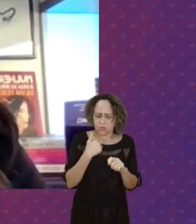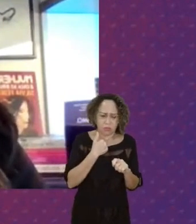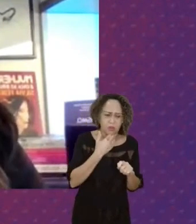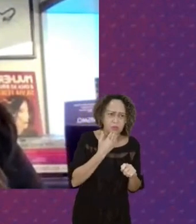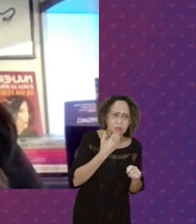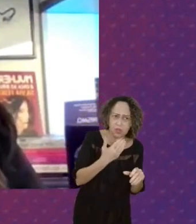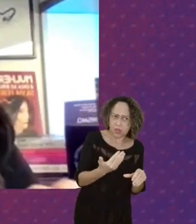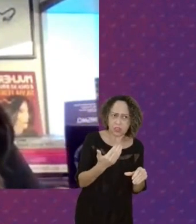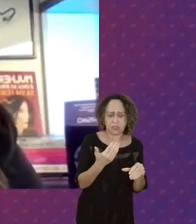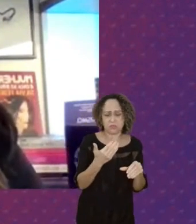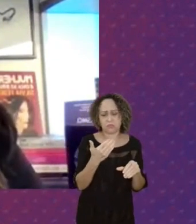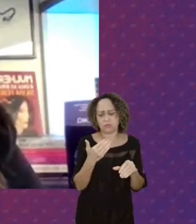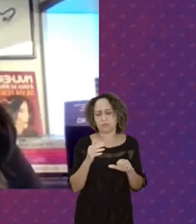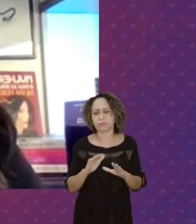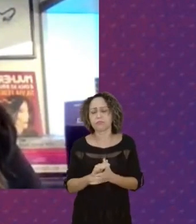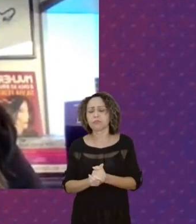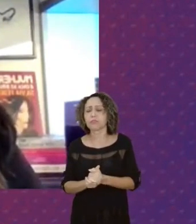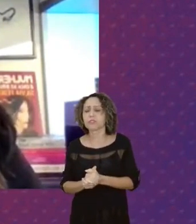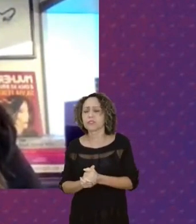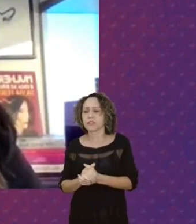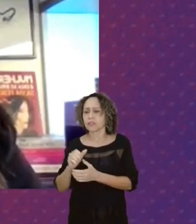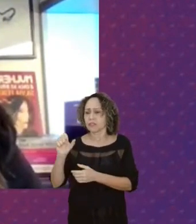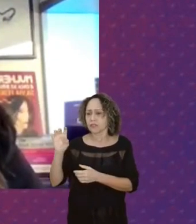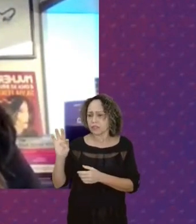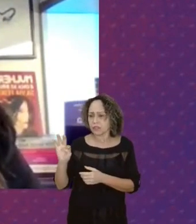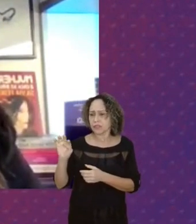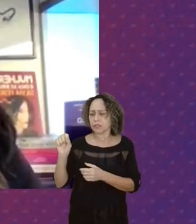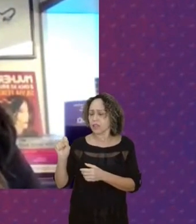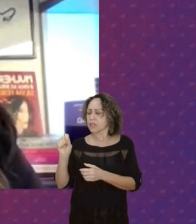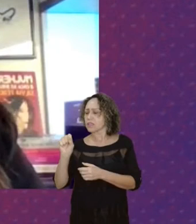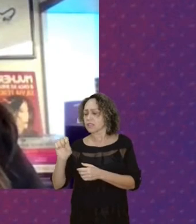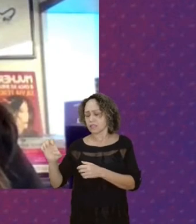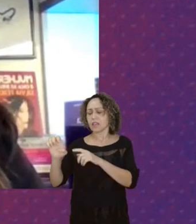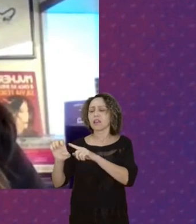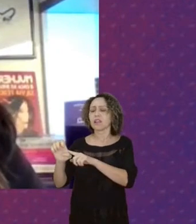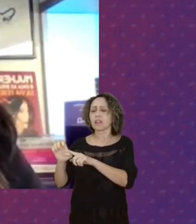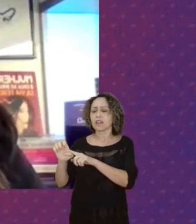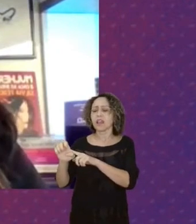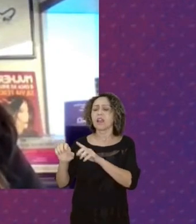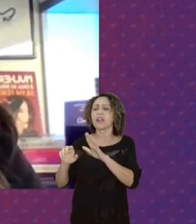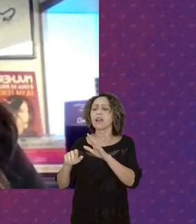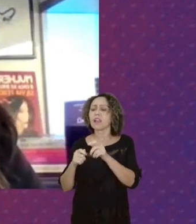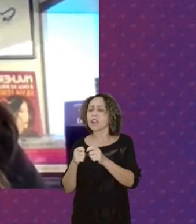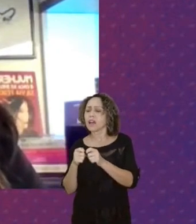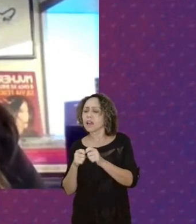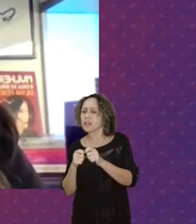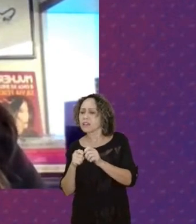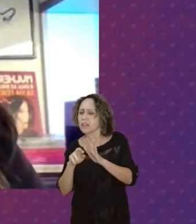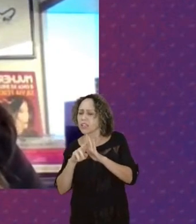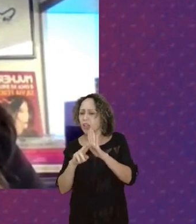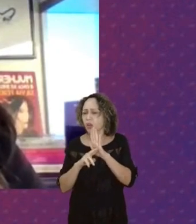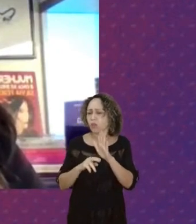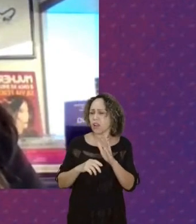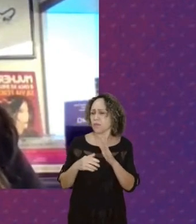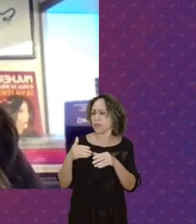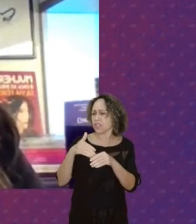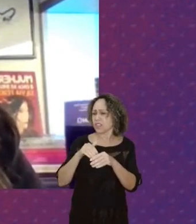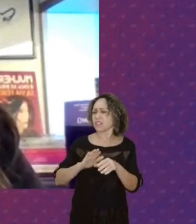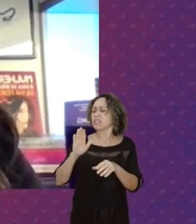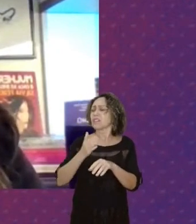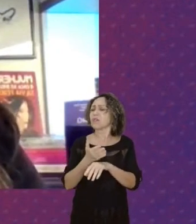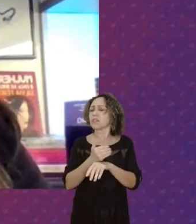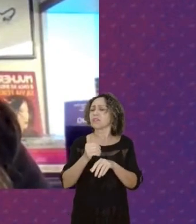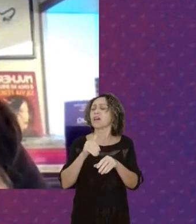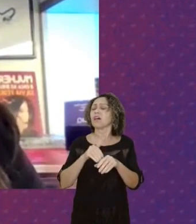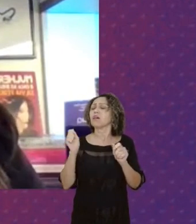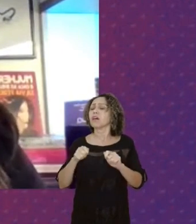resolução do TSE, que trata sobre propaganda eleitoral, ela fala sobre impulsionamento de conteúdo na pré-campanha e ela